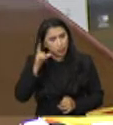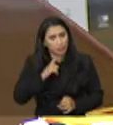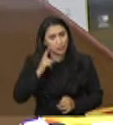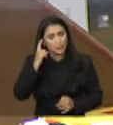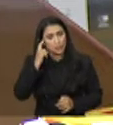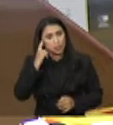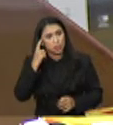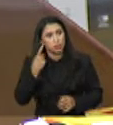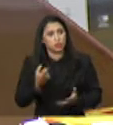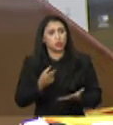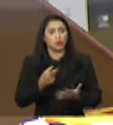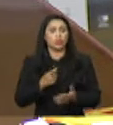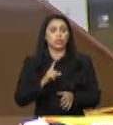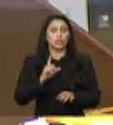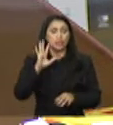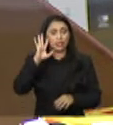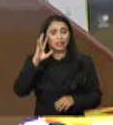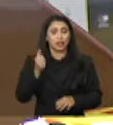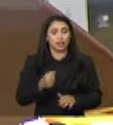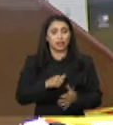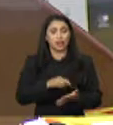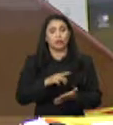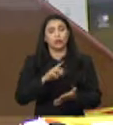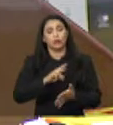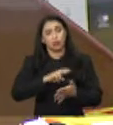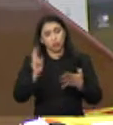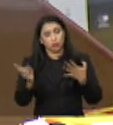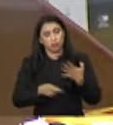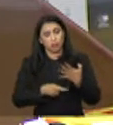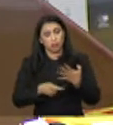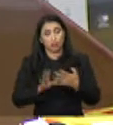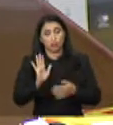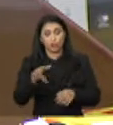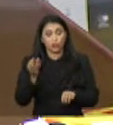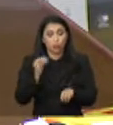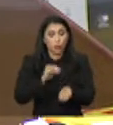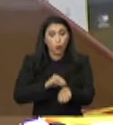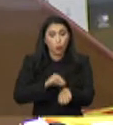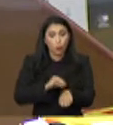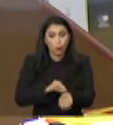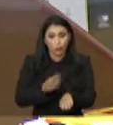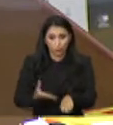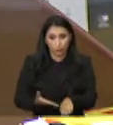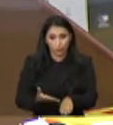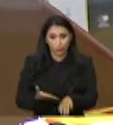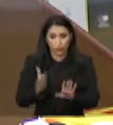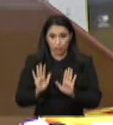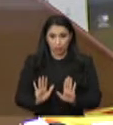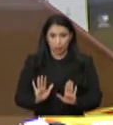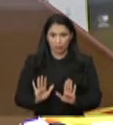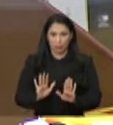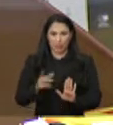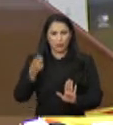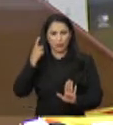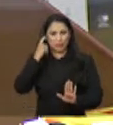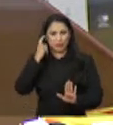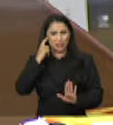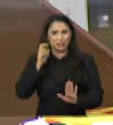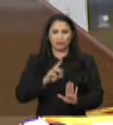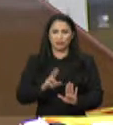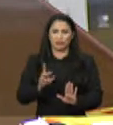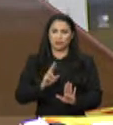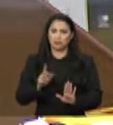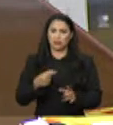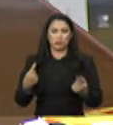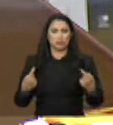aplicação da rescisória quanto a condenações transitadas em julgado por improbidade culposa as mas é ponto que tal ação não seria